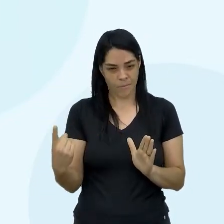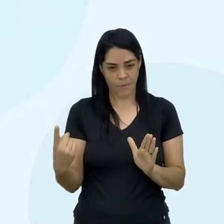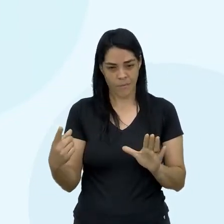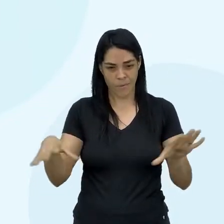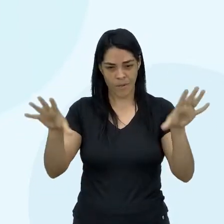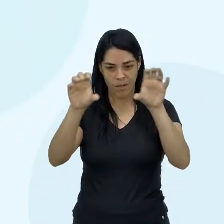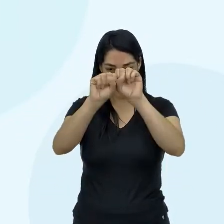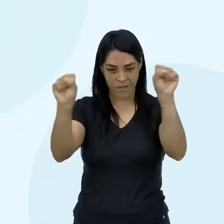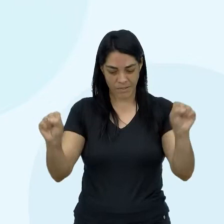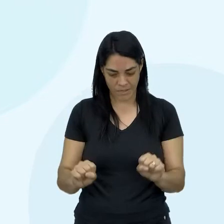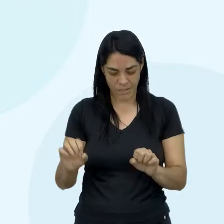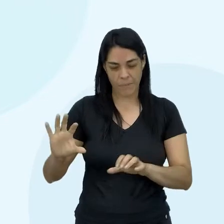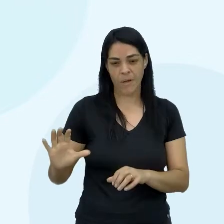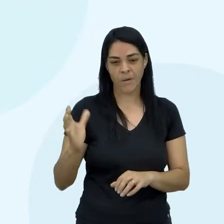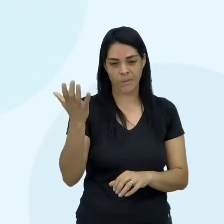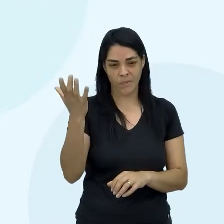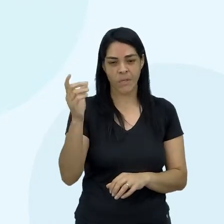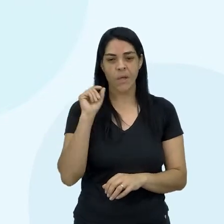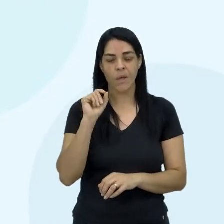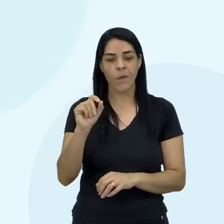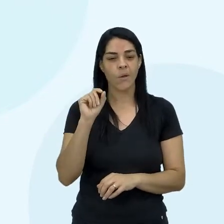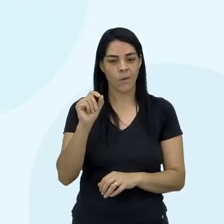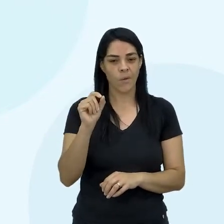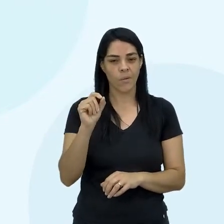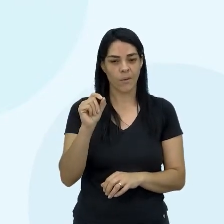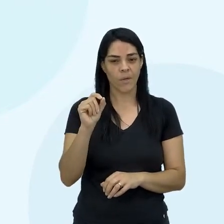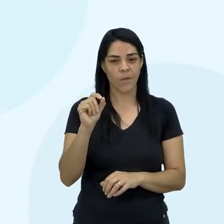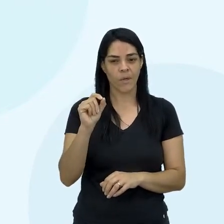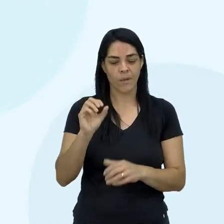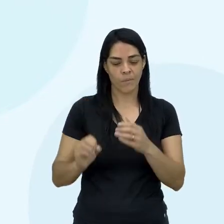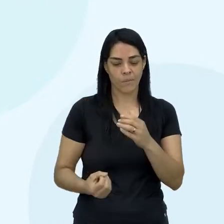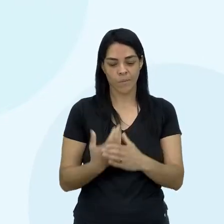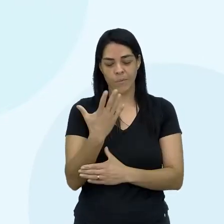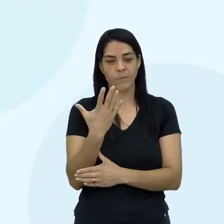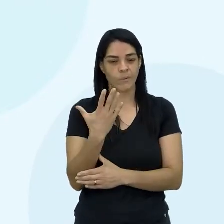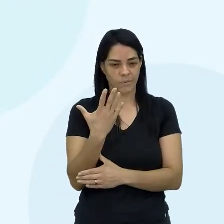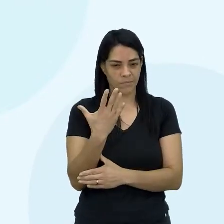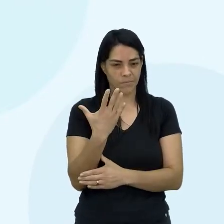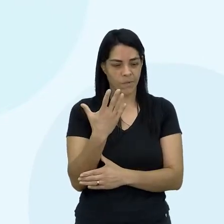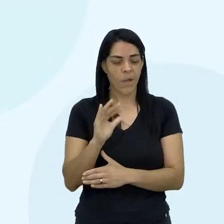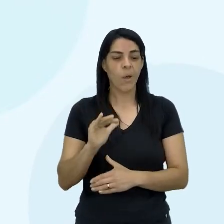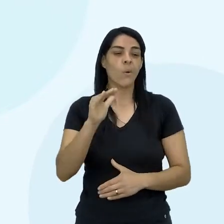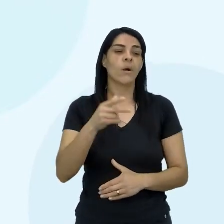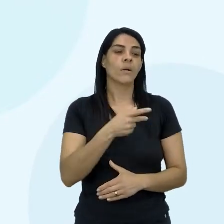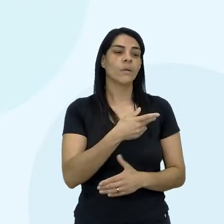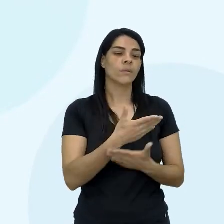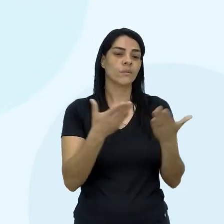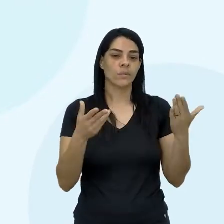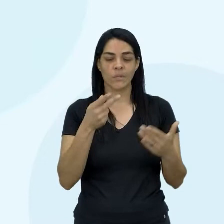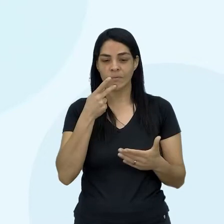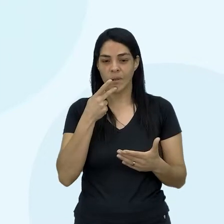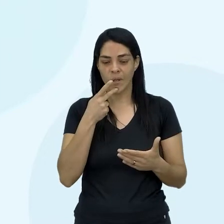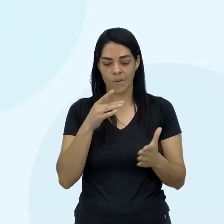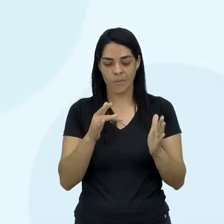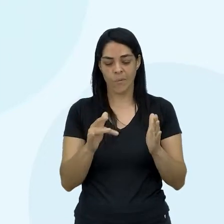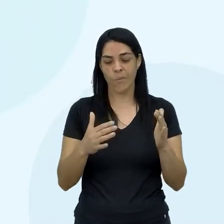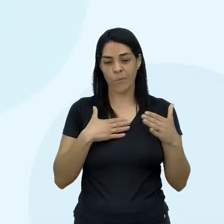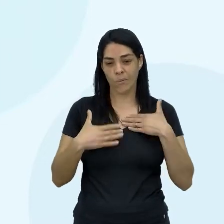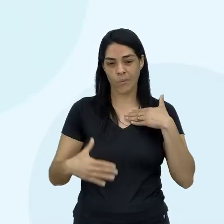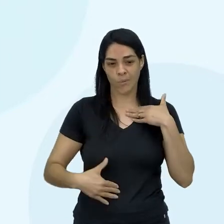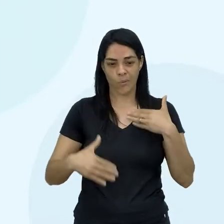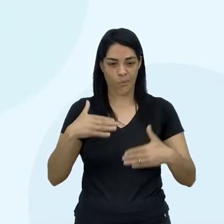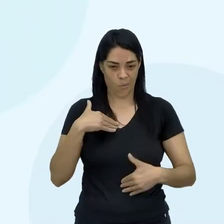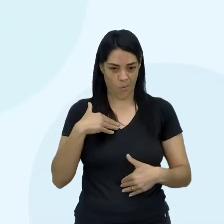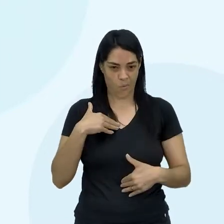sistema faz é se autorreproduzir. Quando a gente fala num corpo humano, por exemplo, ou em qualquer